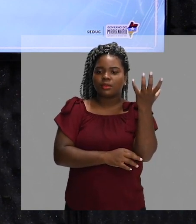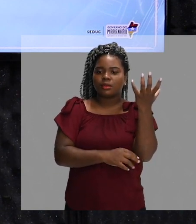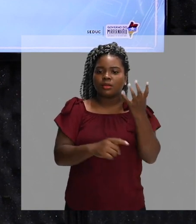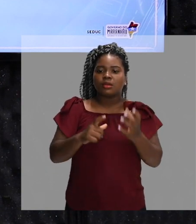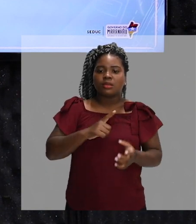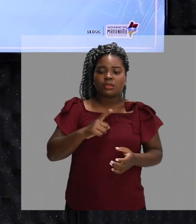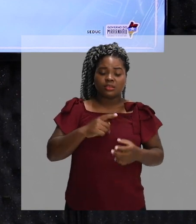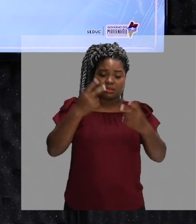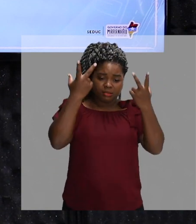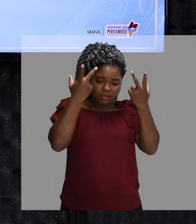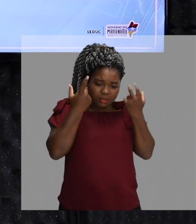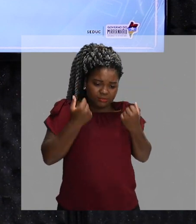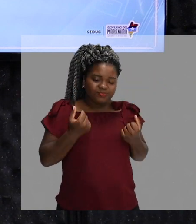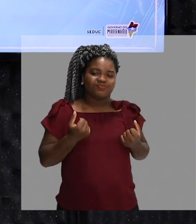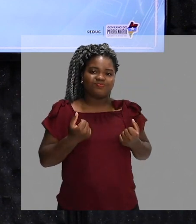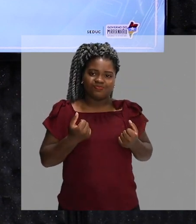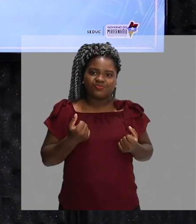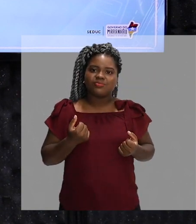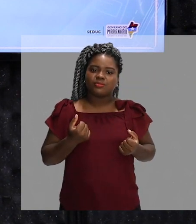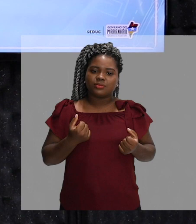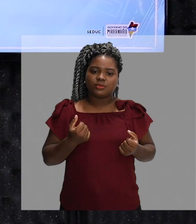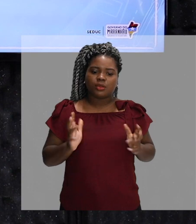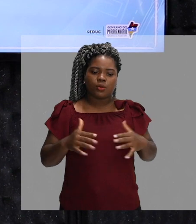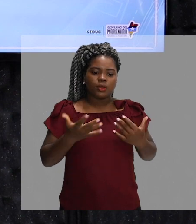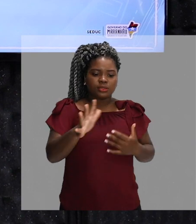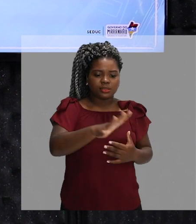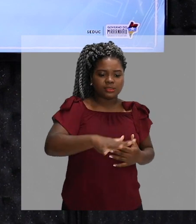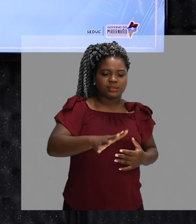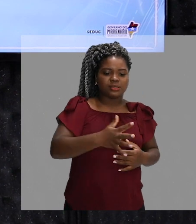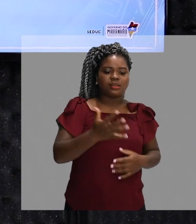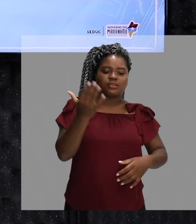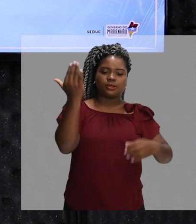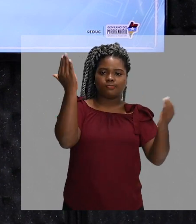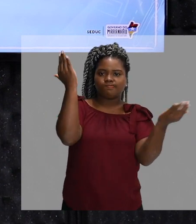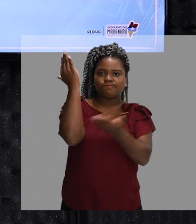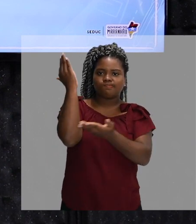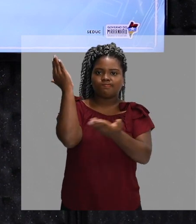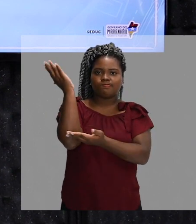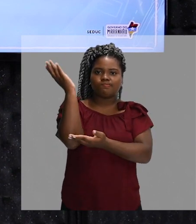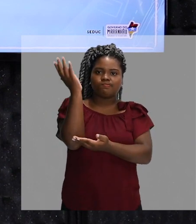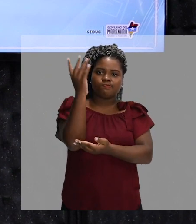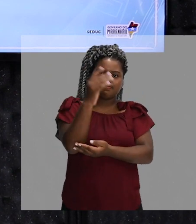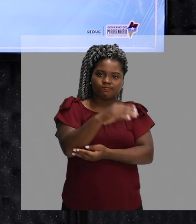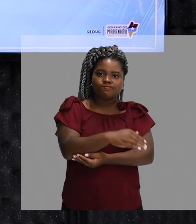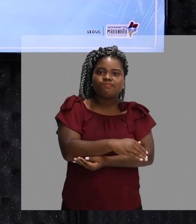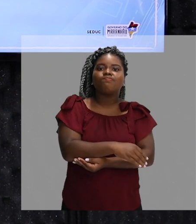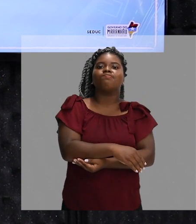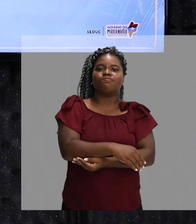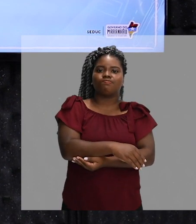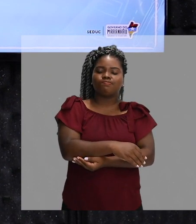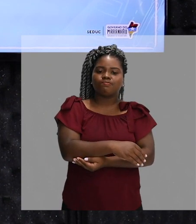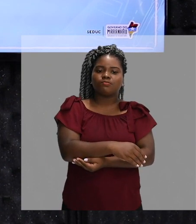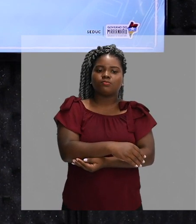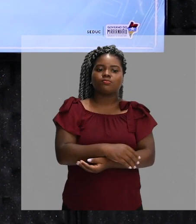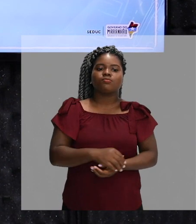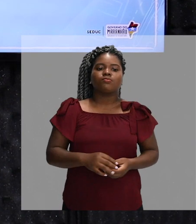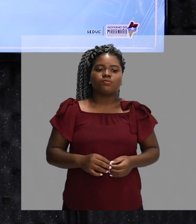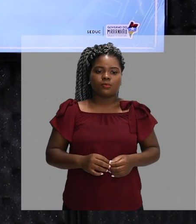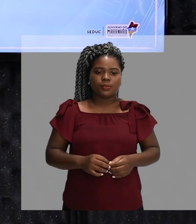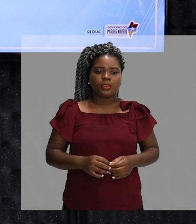cobertura natural, quais foram as áreas que já foram desmatadas. Serve para melhorar o